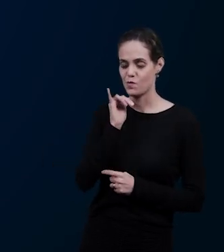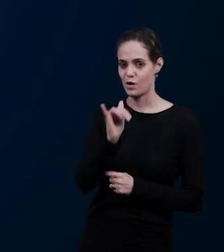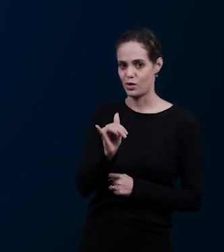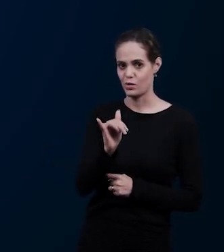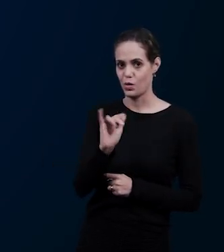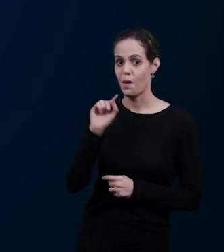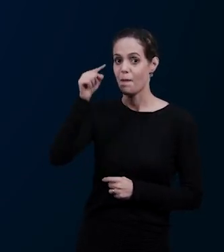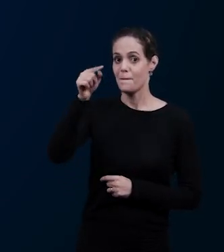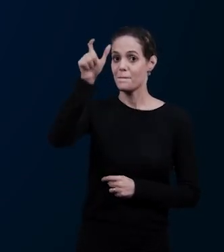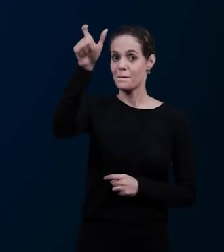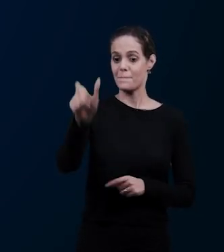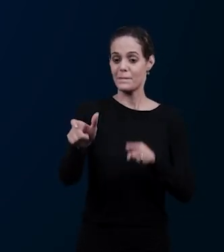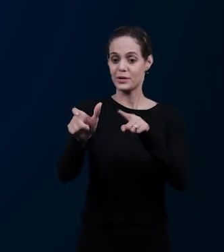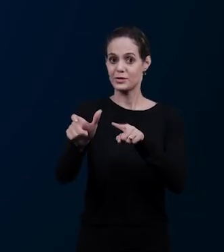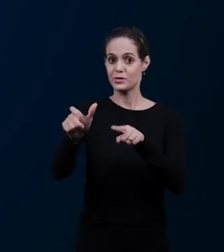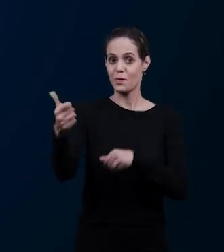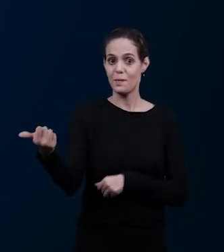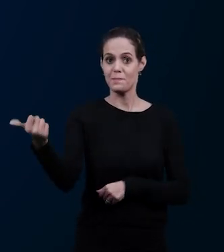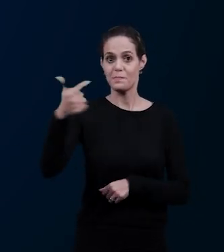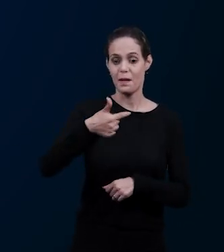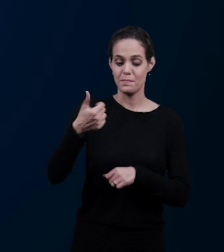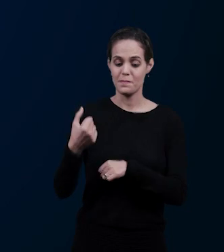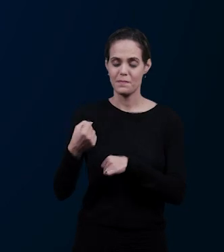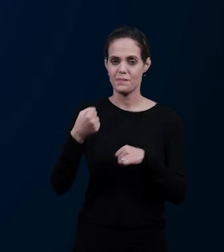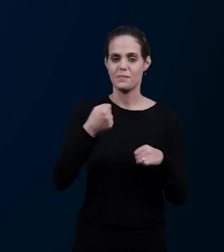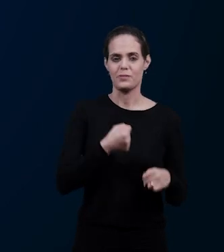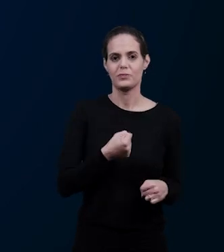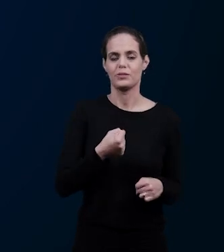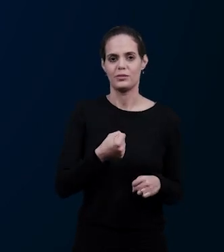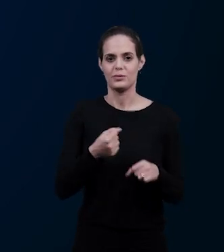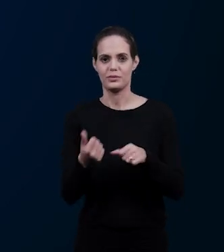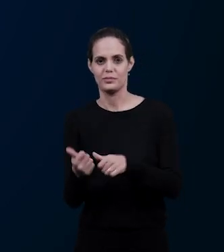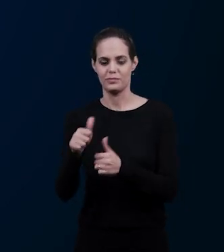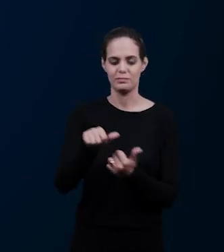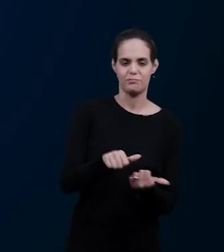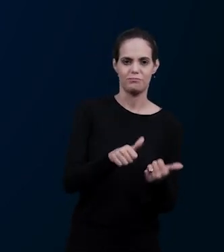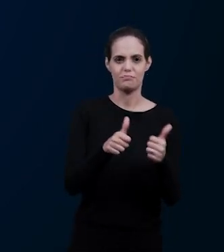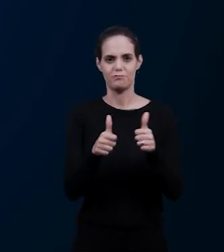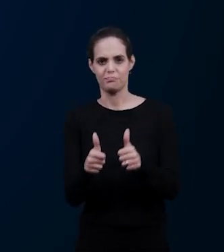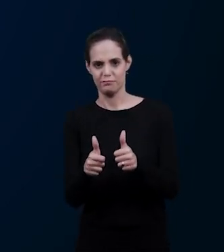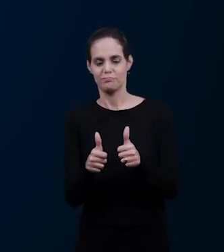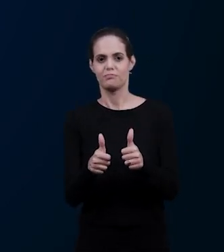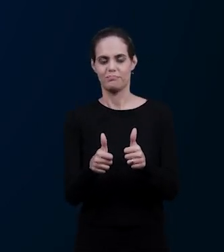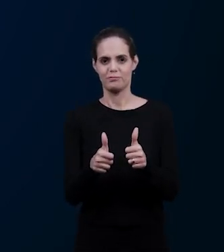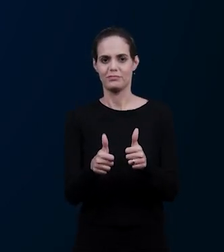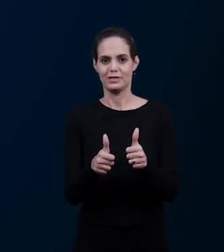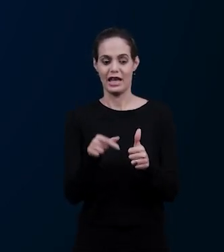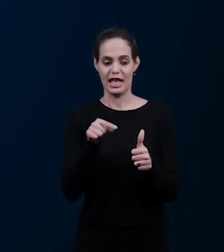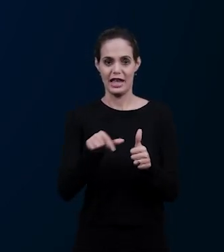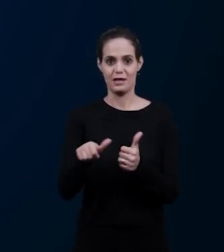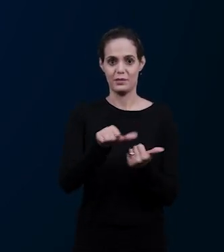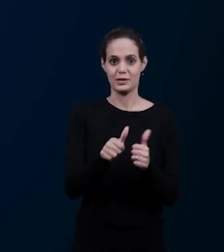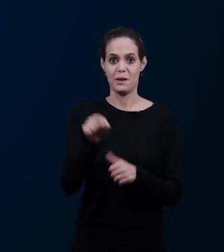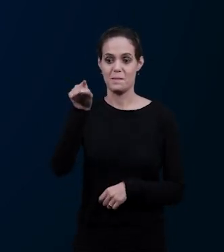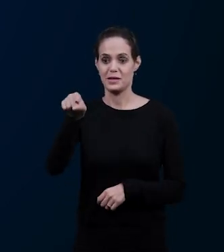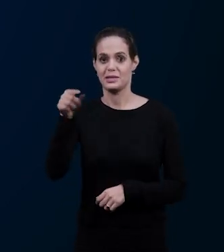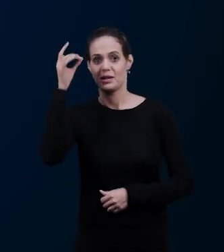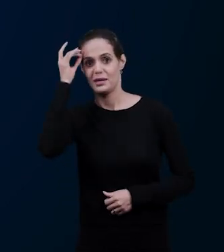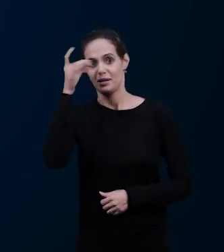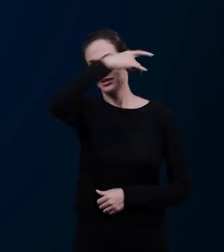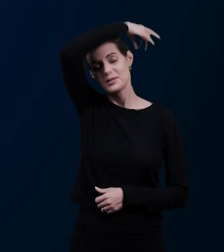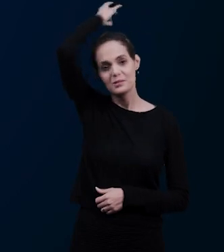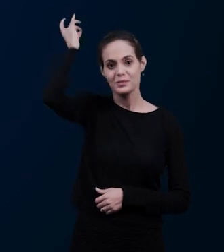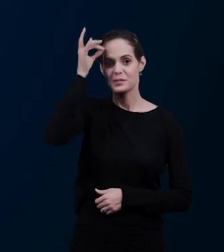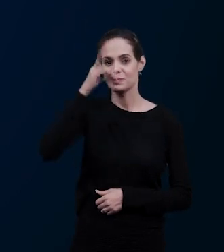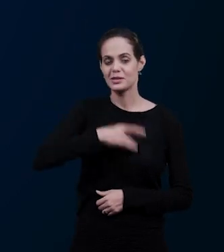João diz que viria um mais poderoso que ele, que batizaria o povo com o Espírito